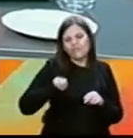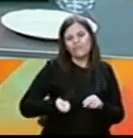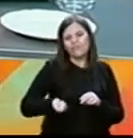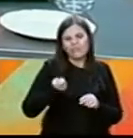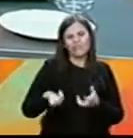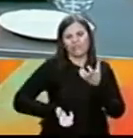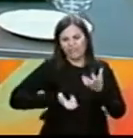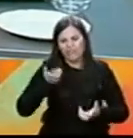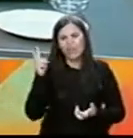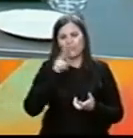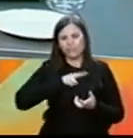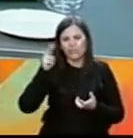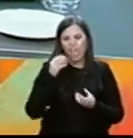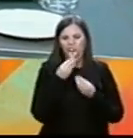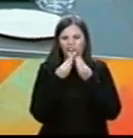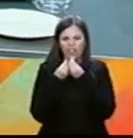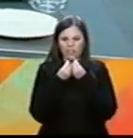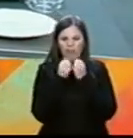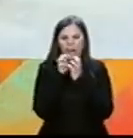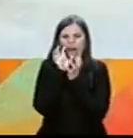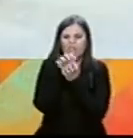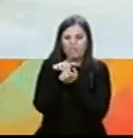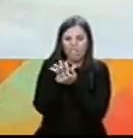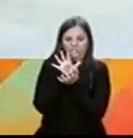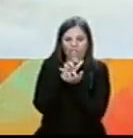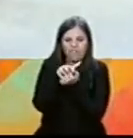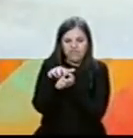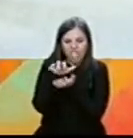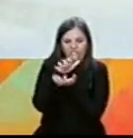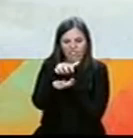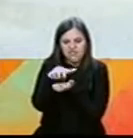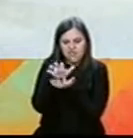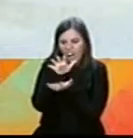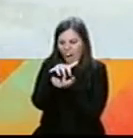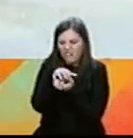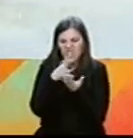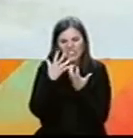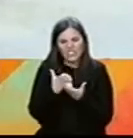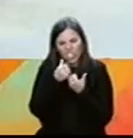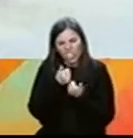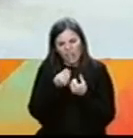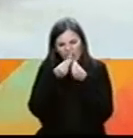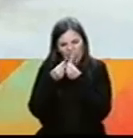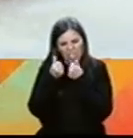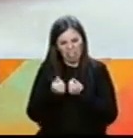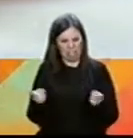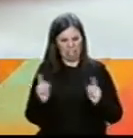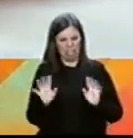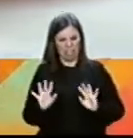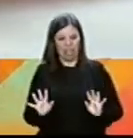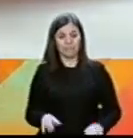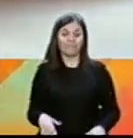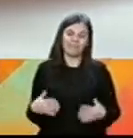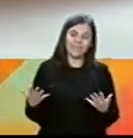totalmente, fica começa muito seco. Começa às voltas seco. Na boca, não começa? É. Sim. Andamos ali... Não. Fica muito, muito, não, muito seco. Não. Não é agradável. Não.